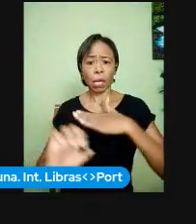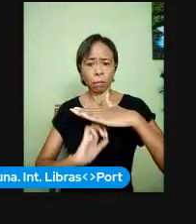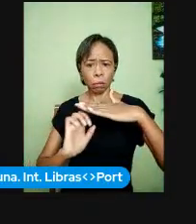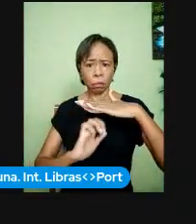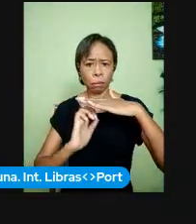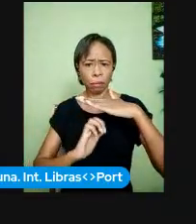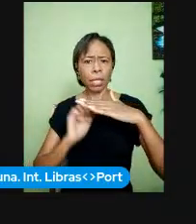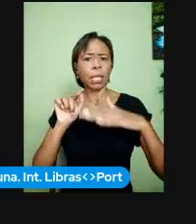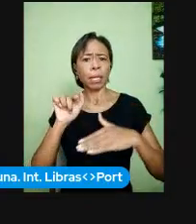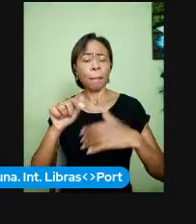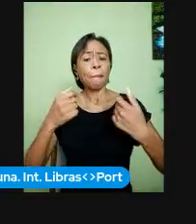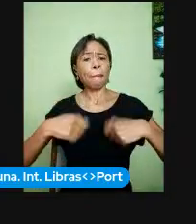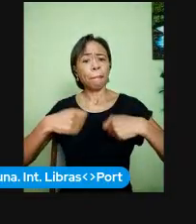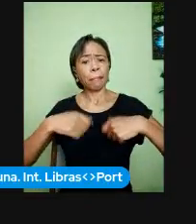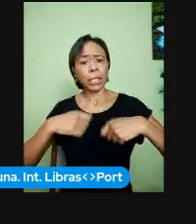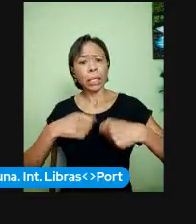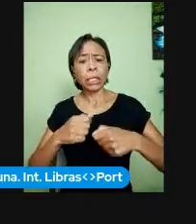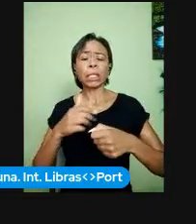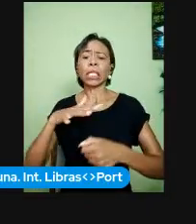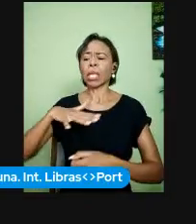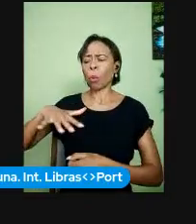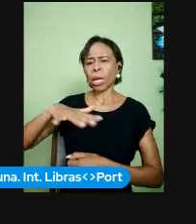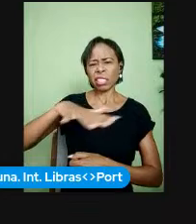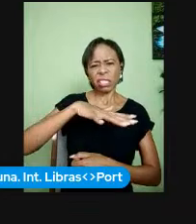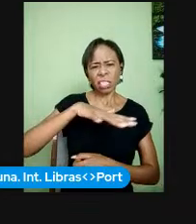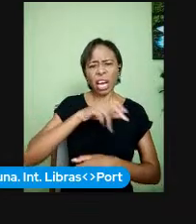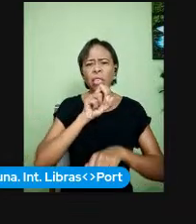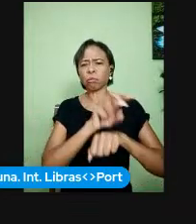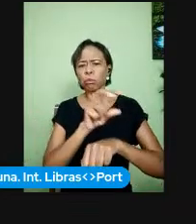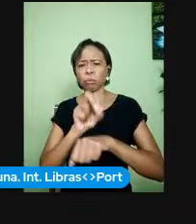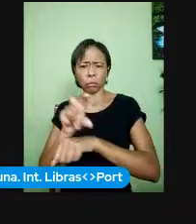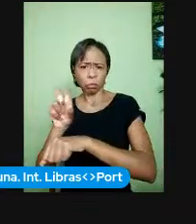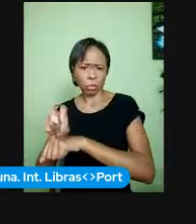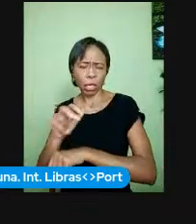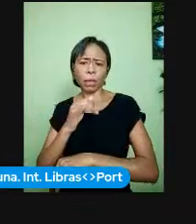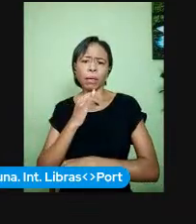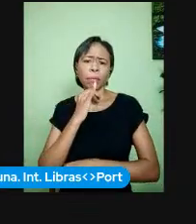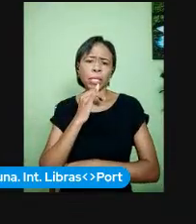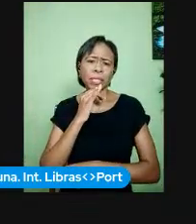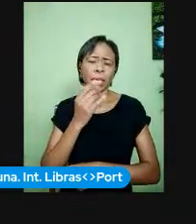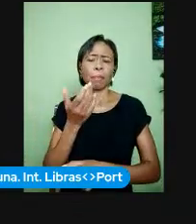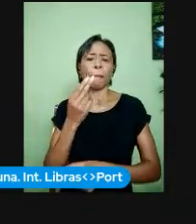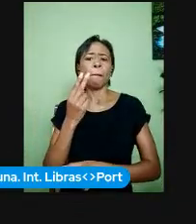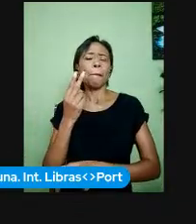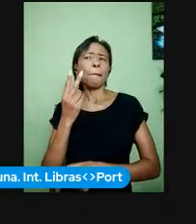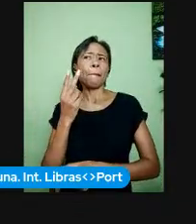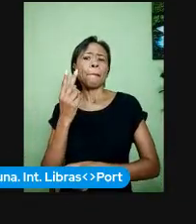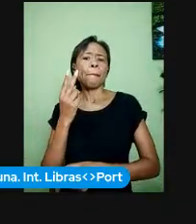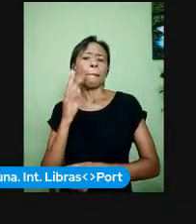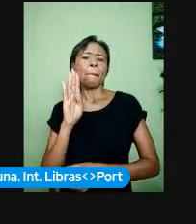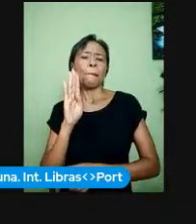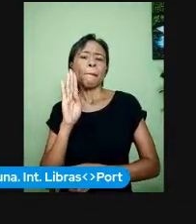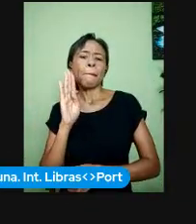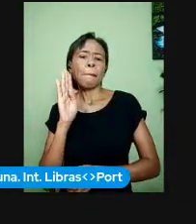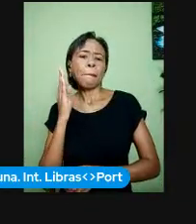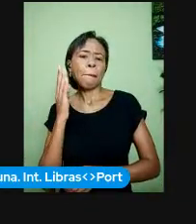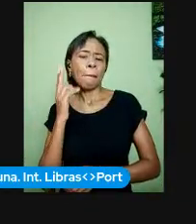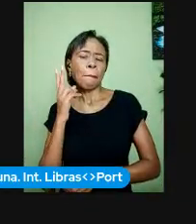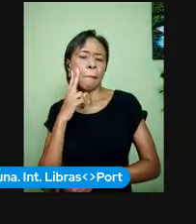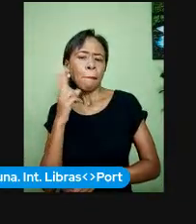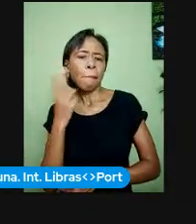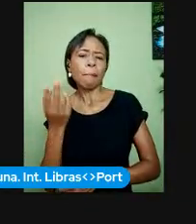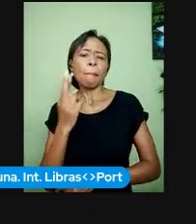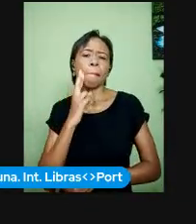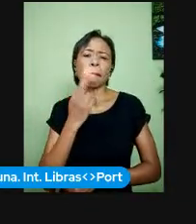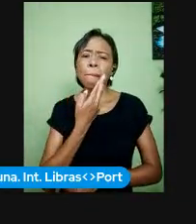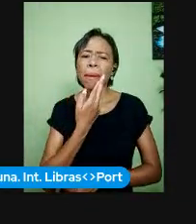está precisando de algumas áreas, né, como nos bares e restaurantes. Então, eles enviam para a gente onde há